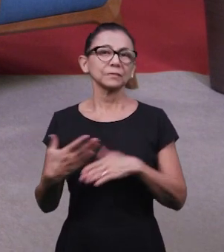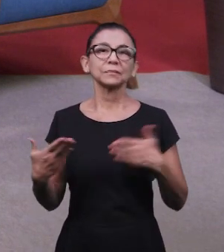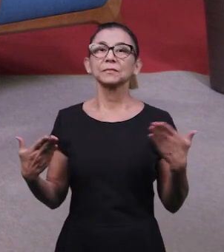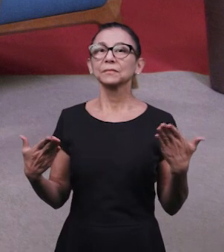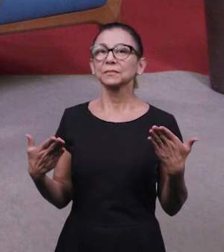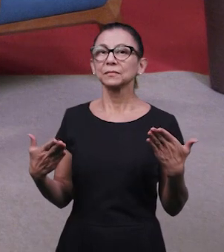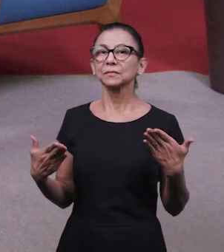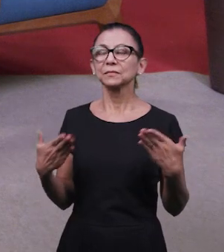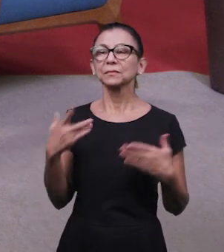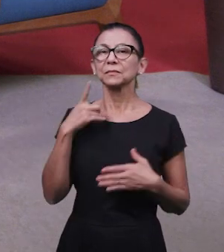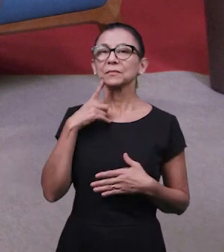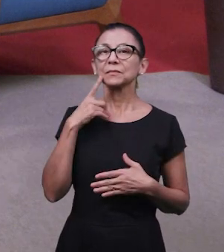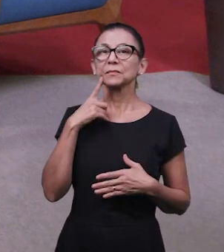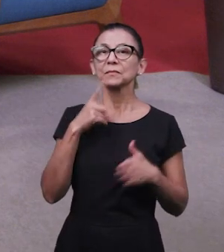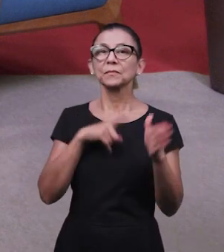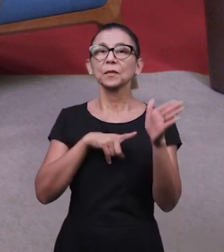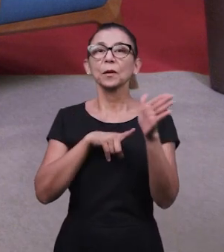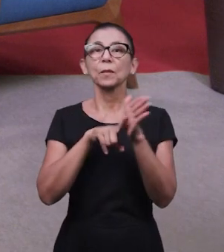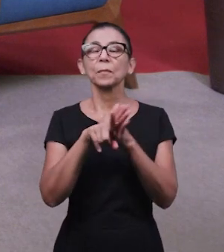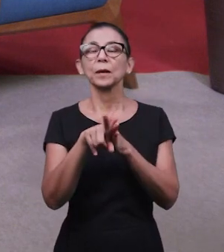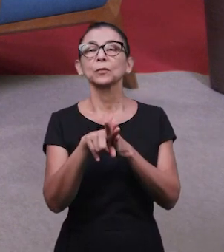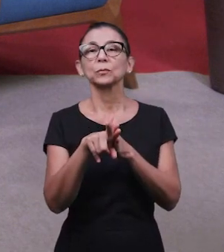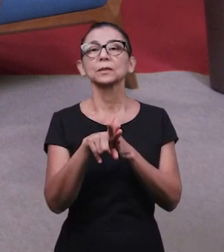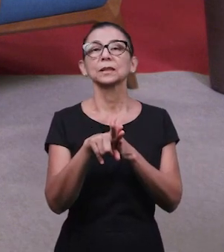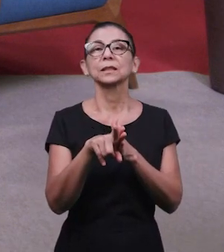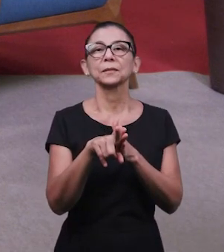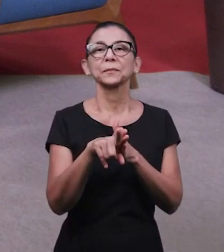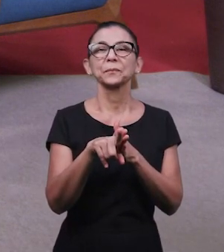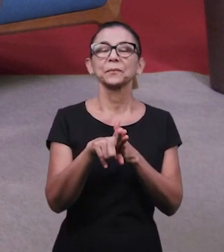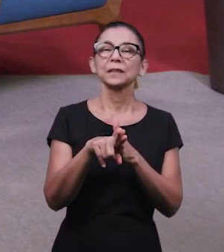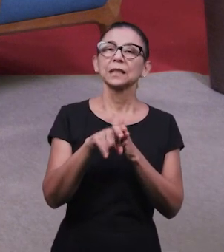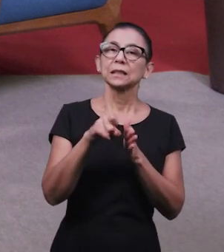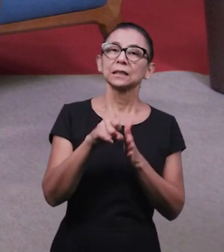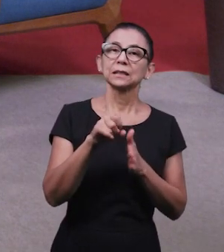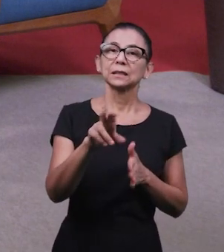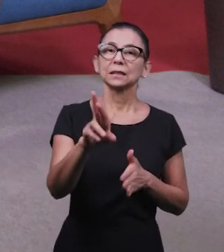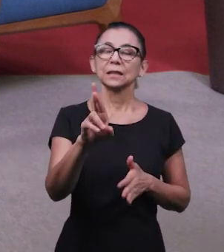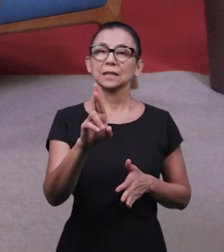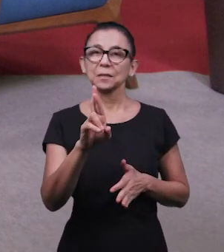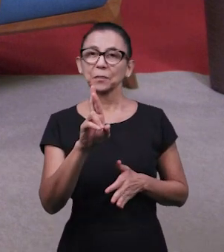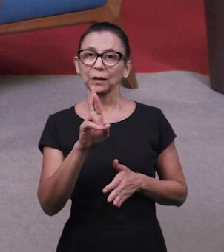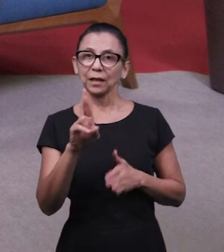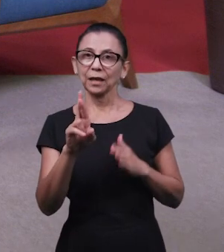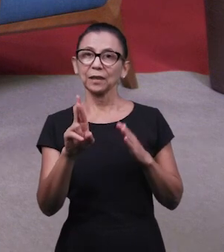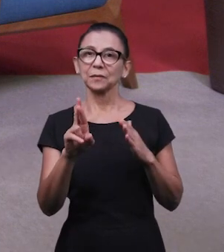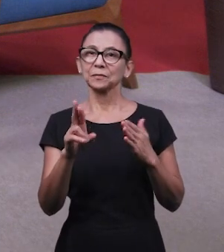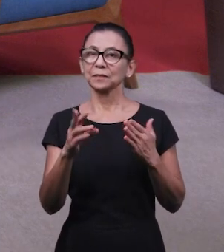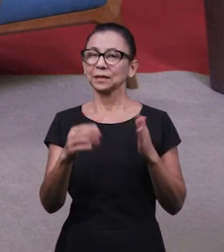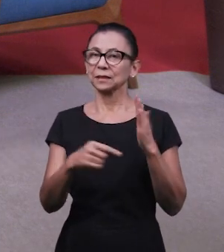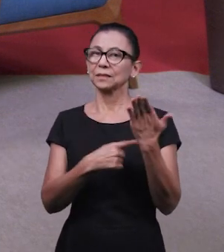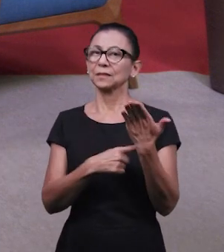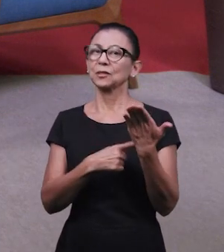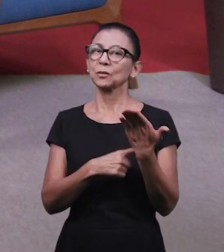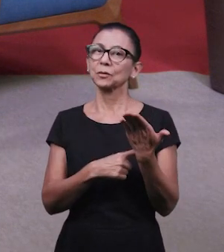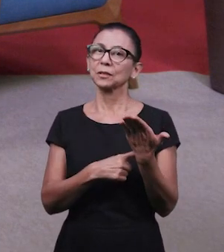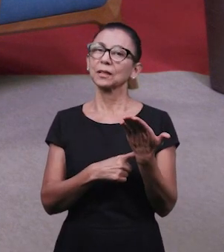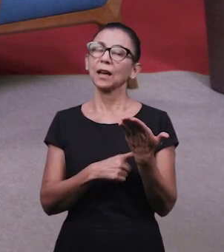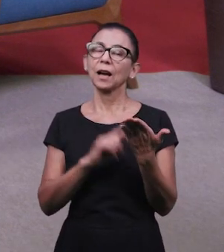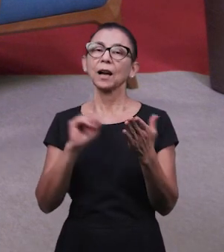também pode participar através deste meio. Por quê? Ao você apontar a câmera do seu celular para esse QR Code, você